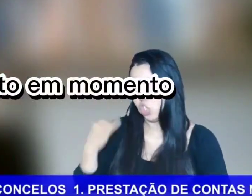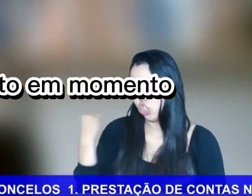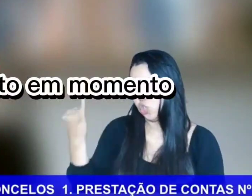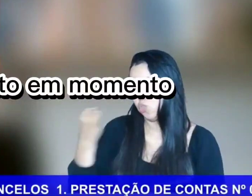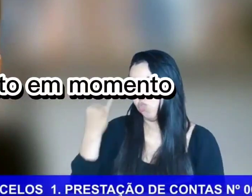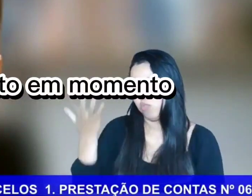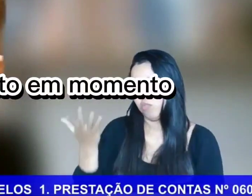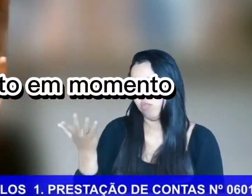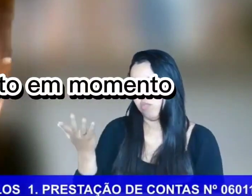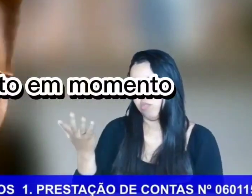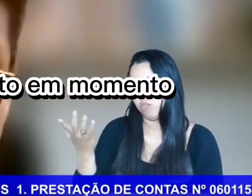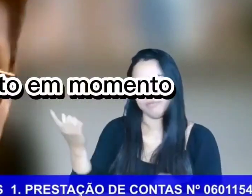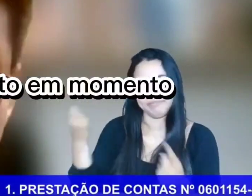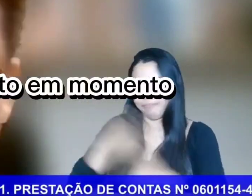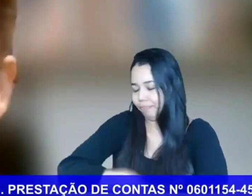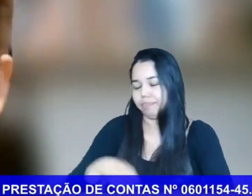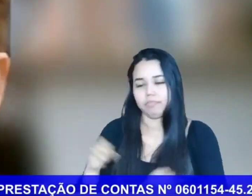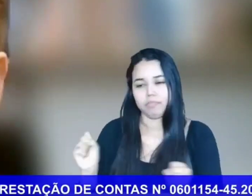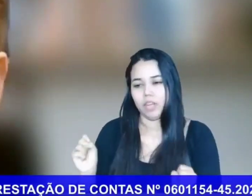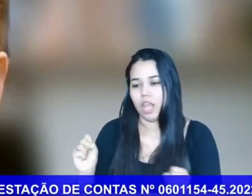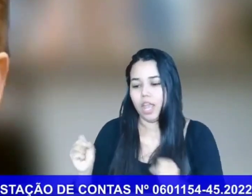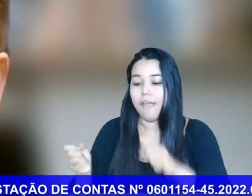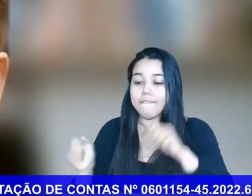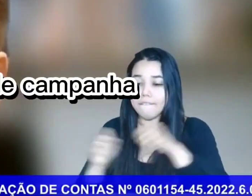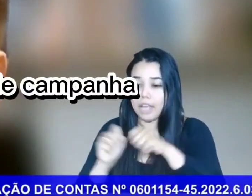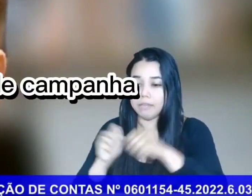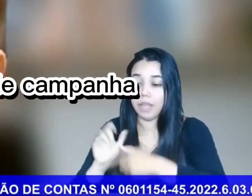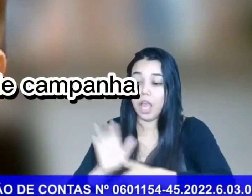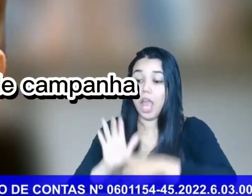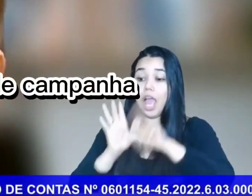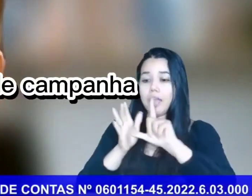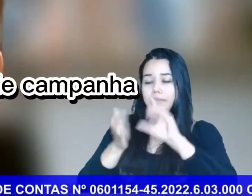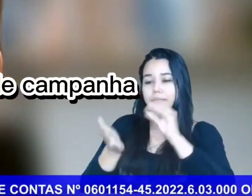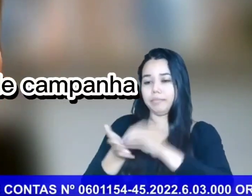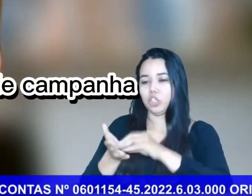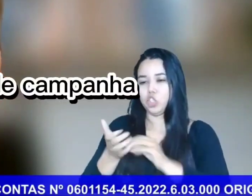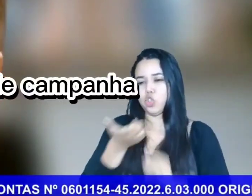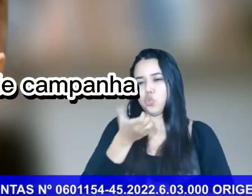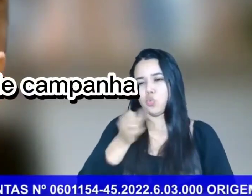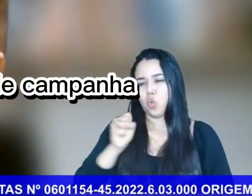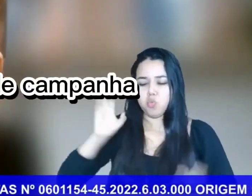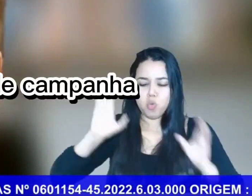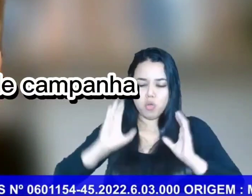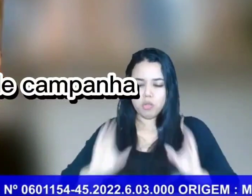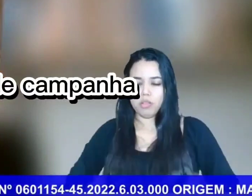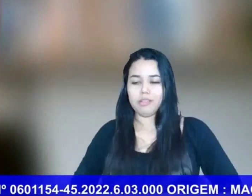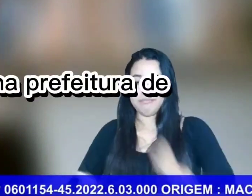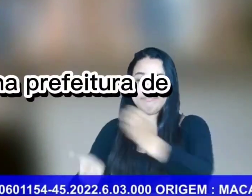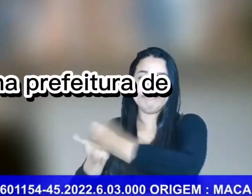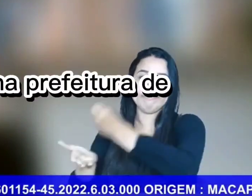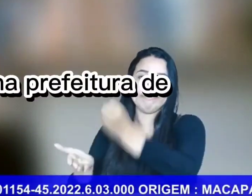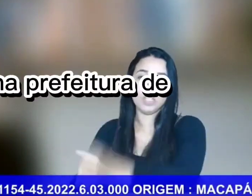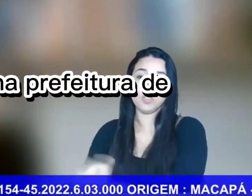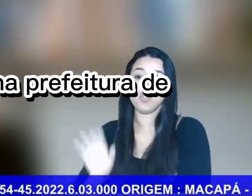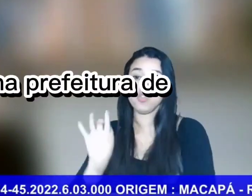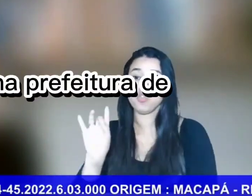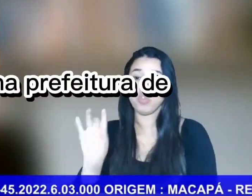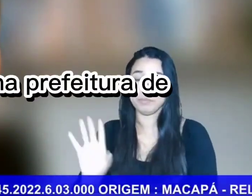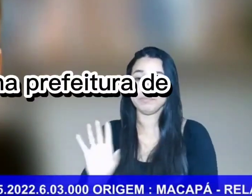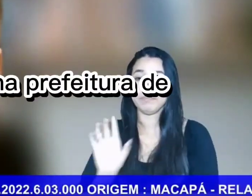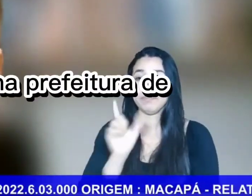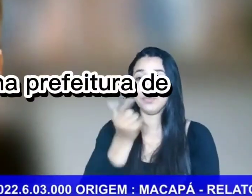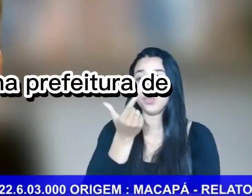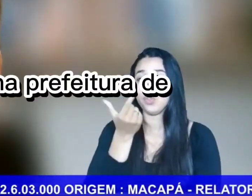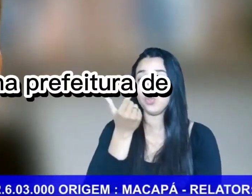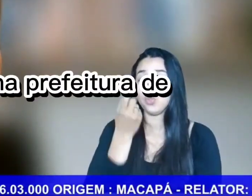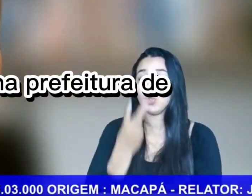realização do procedimento em momento anterior, haja vista que dos 18 coordenadores de campanha contratados, apenas 2